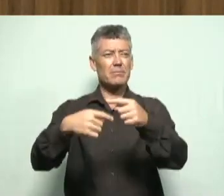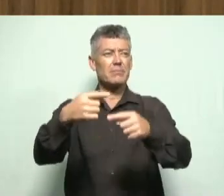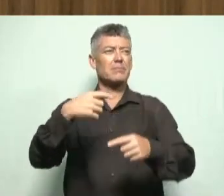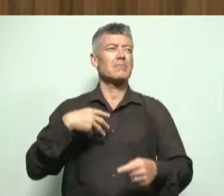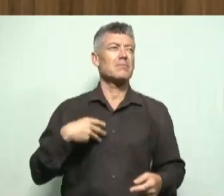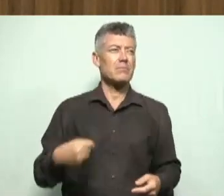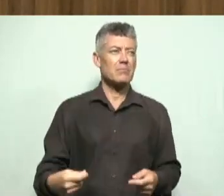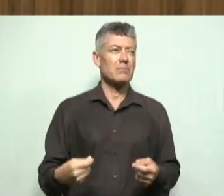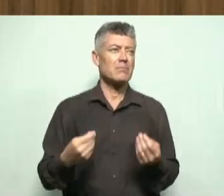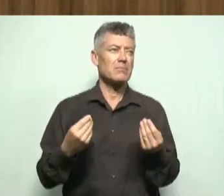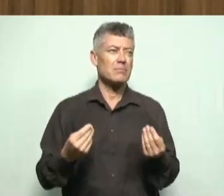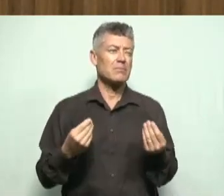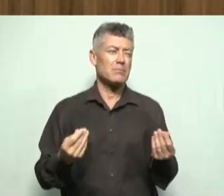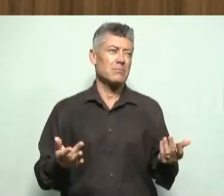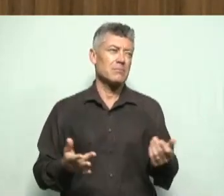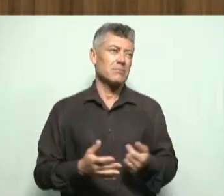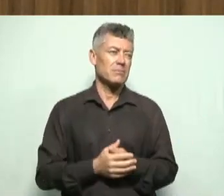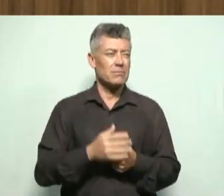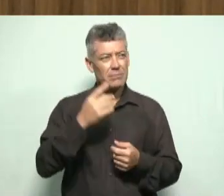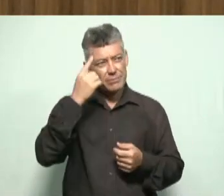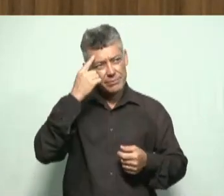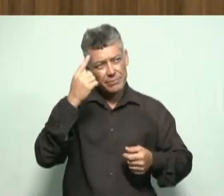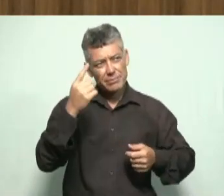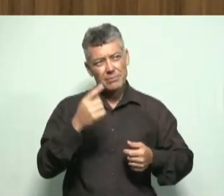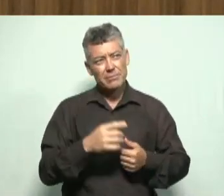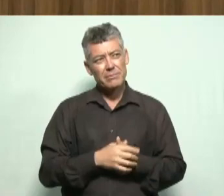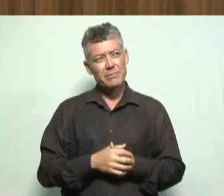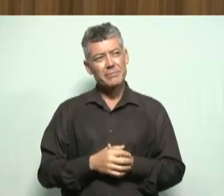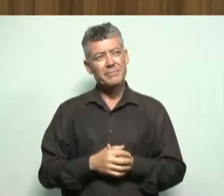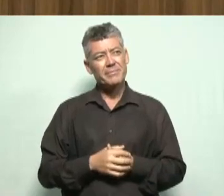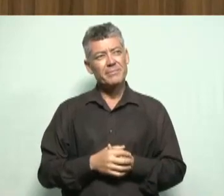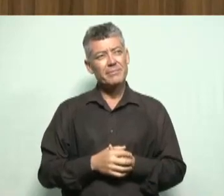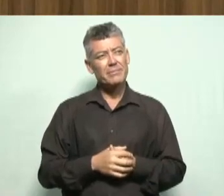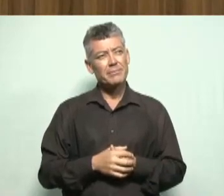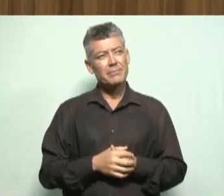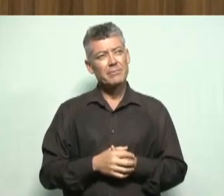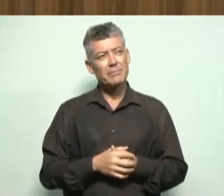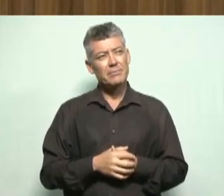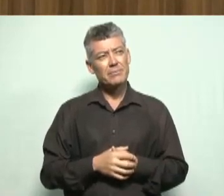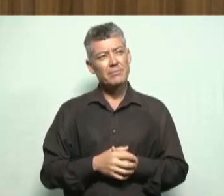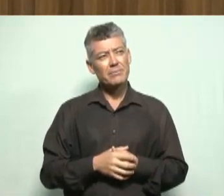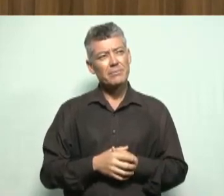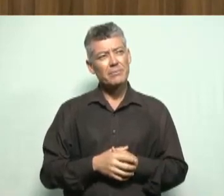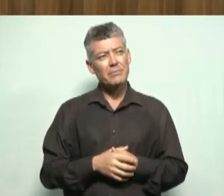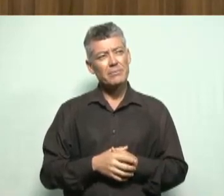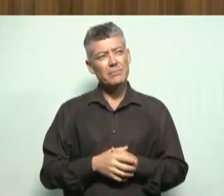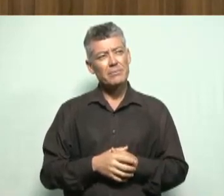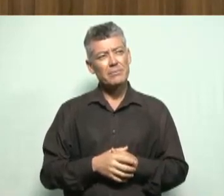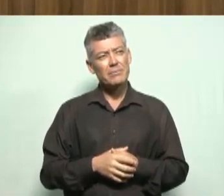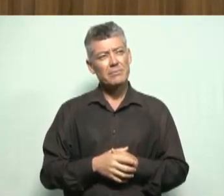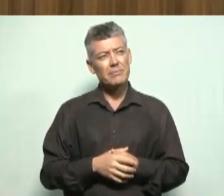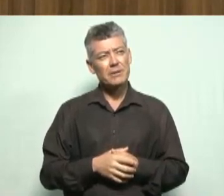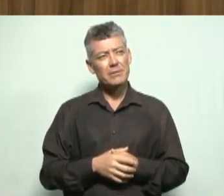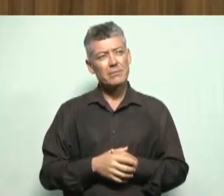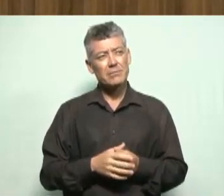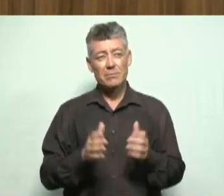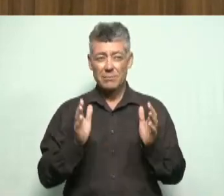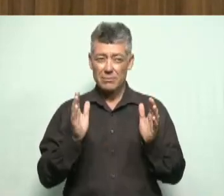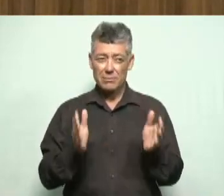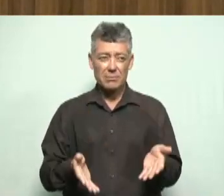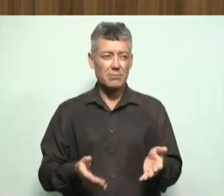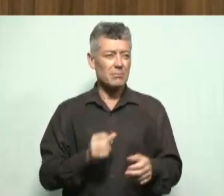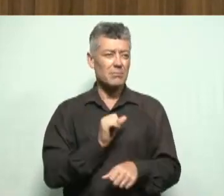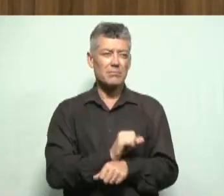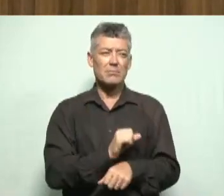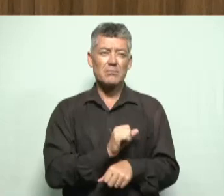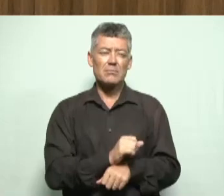filhos, dos nossos netos. Então, senhores vereadores, senhoras vereadoras, essas medidas são para já. Não dá mais